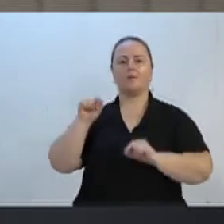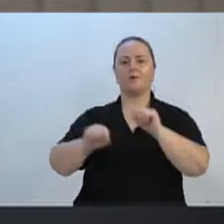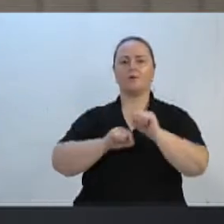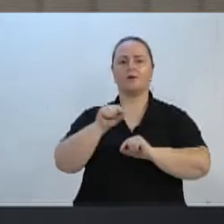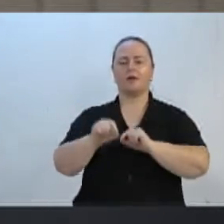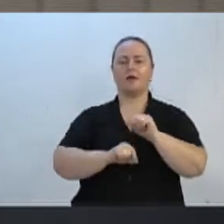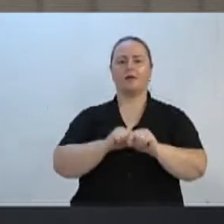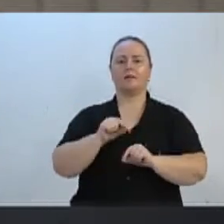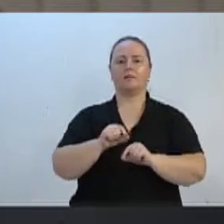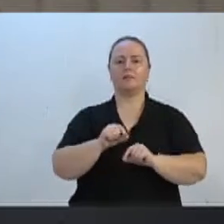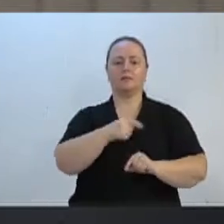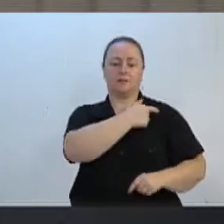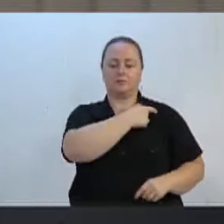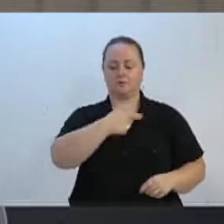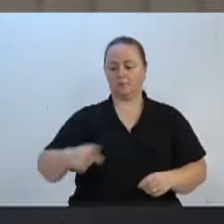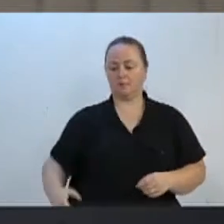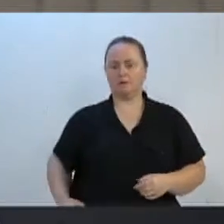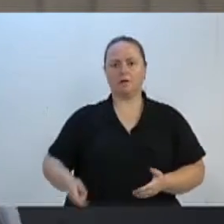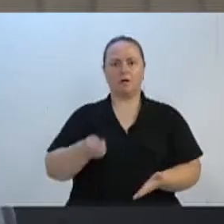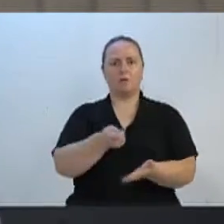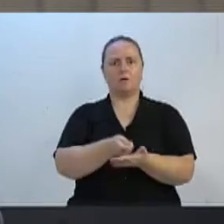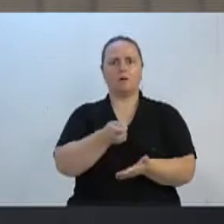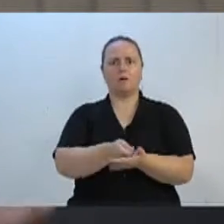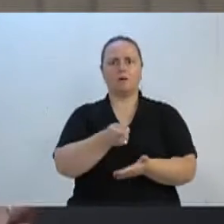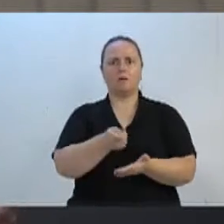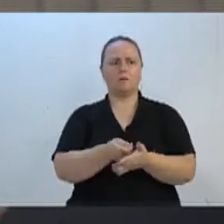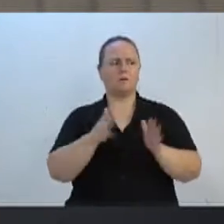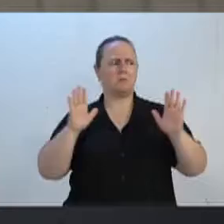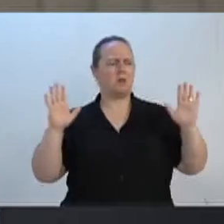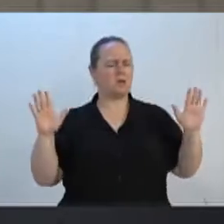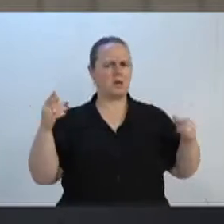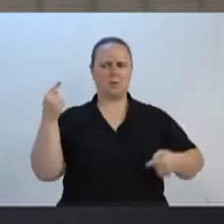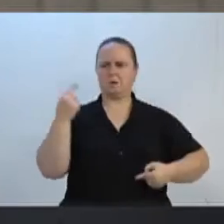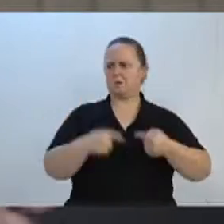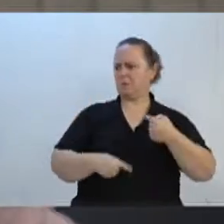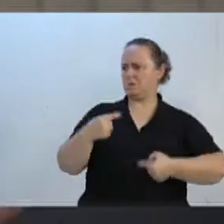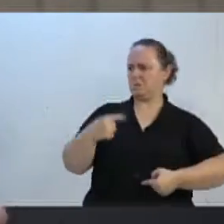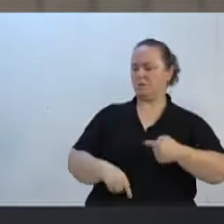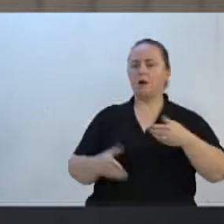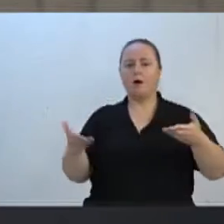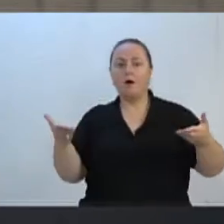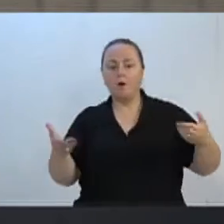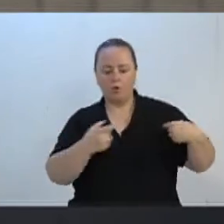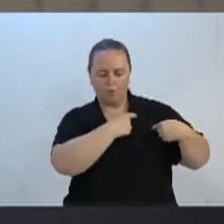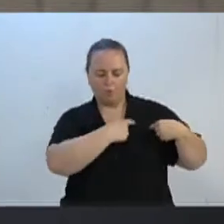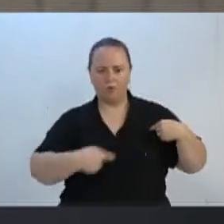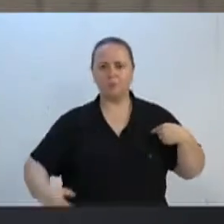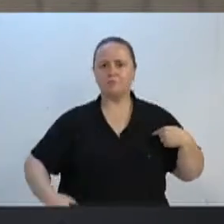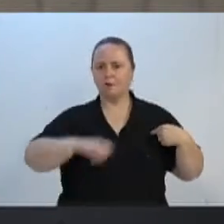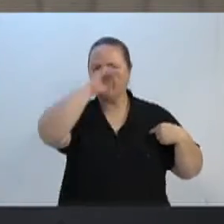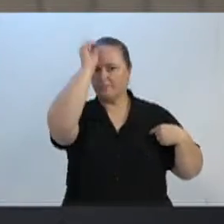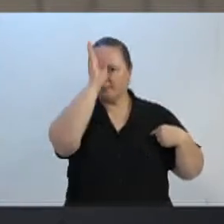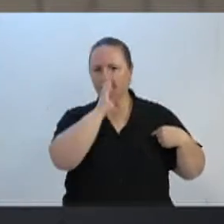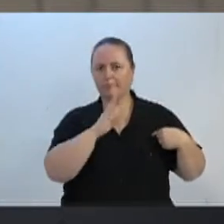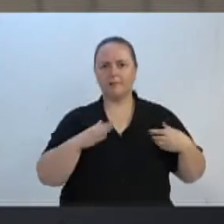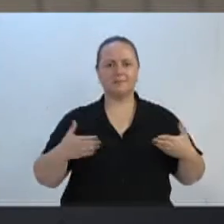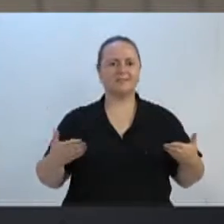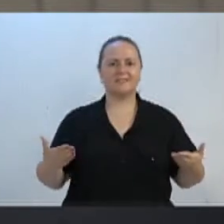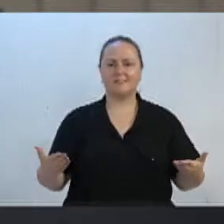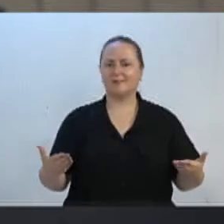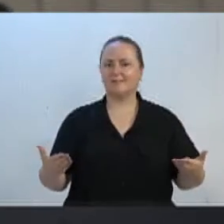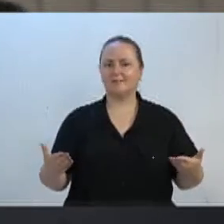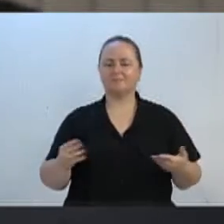o uso de cinto de segurança, inconstitucional, fizeram uma maior balbúrdia. Hoje se utiliza o cinto de segurança no Brasil inteiro. Blumenau foi a